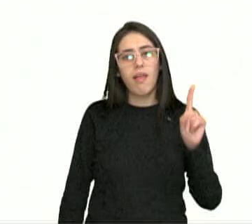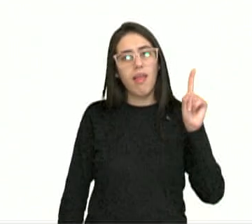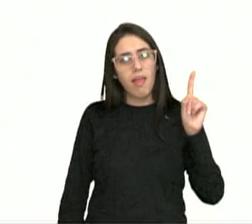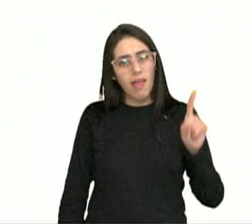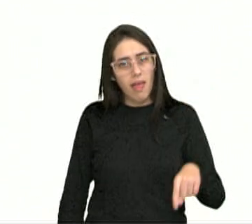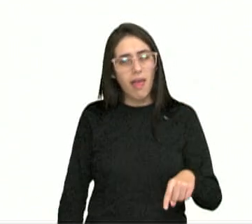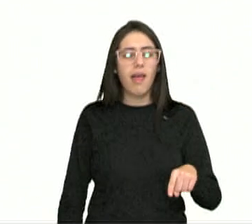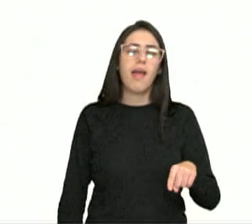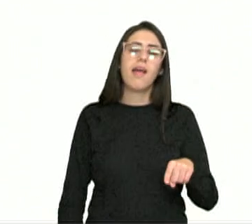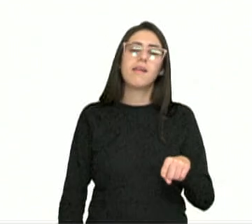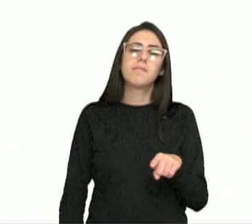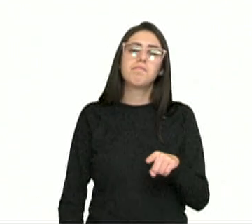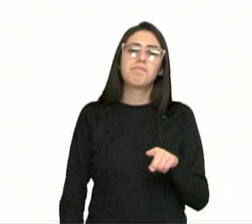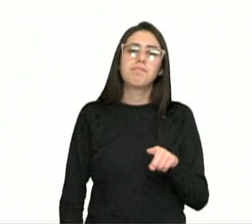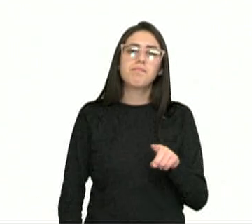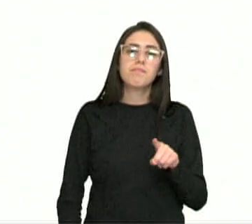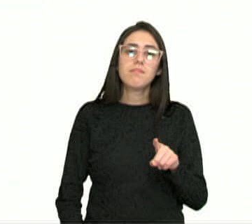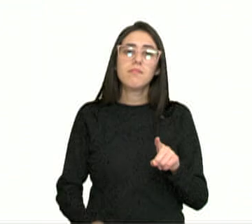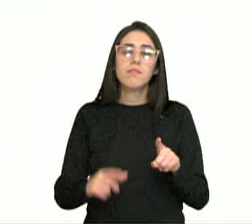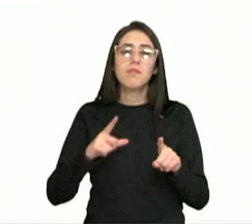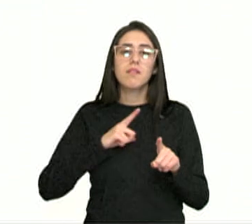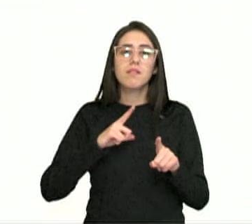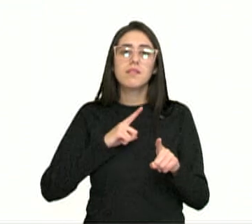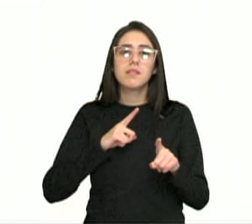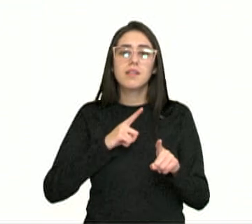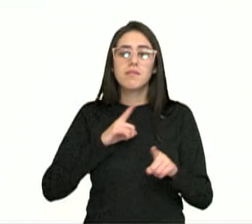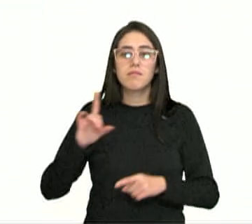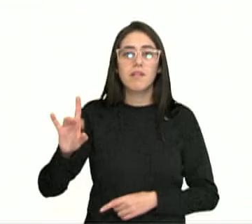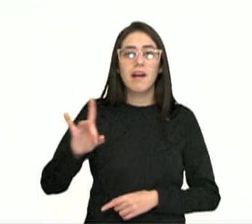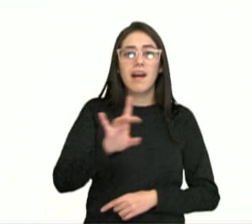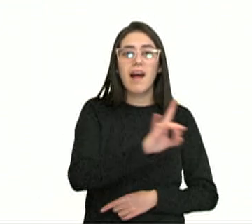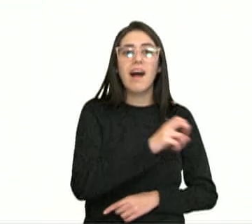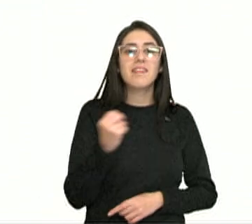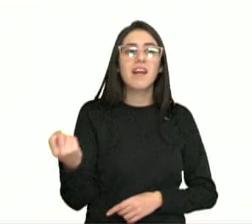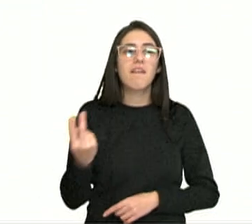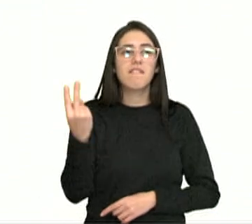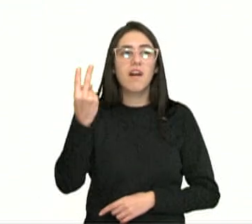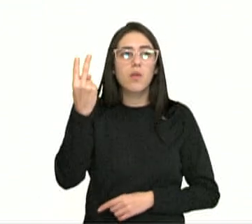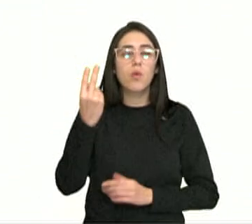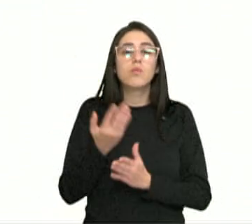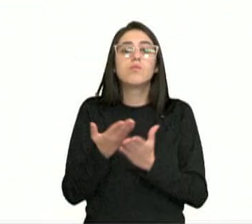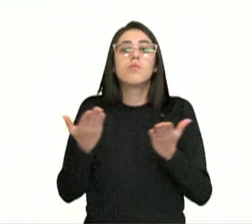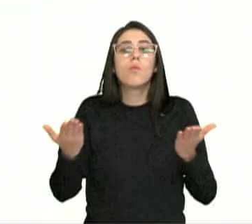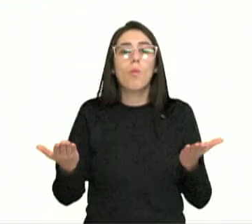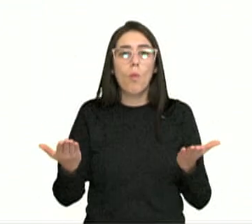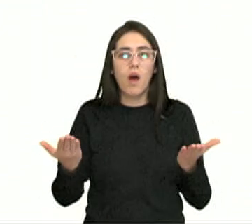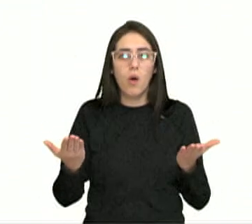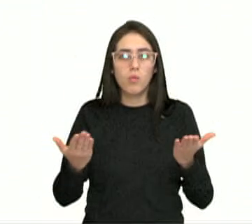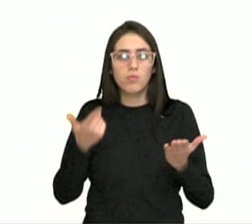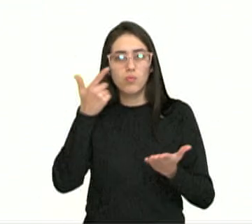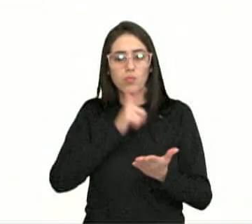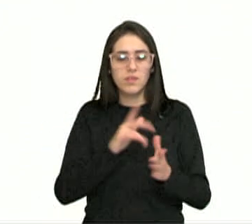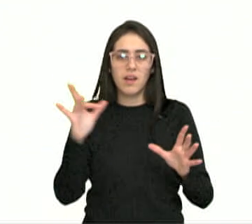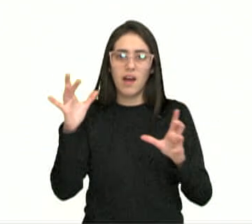em consideração o peso que cada valor vai ter para o seu